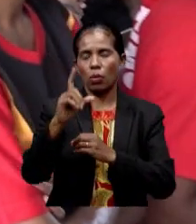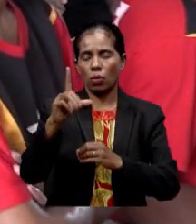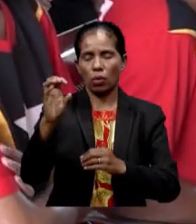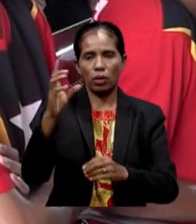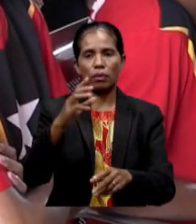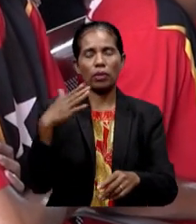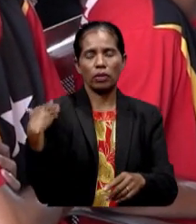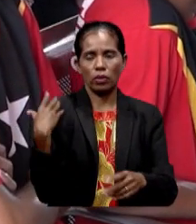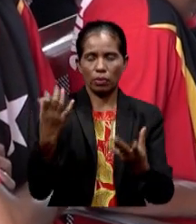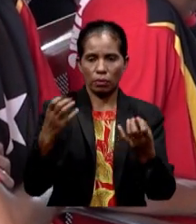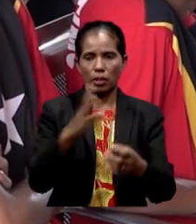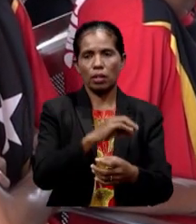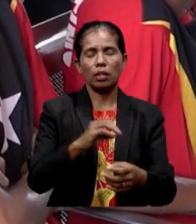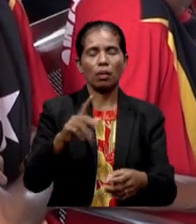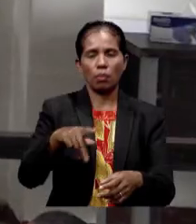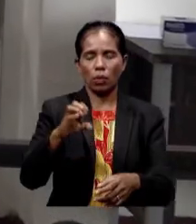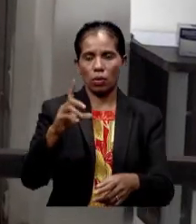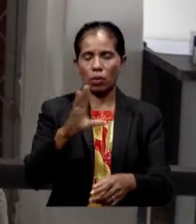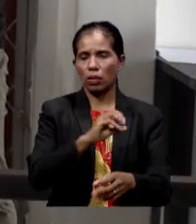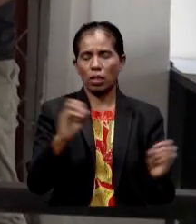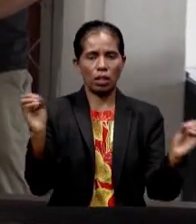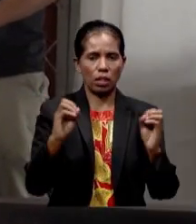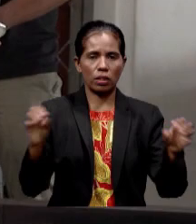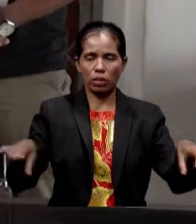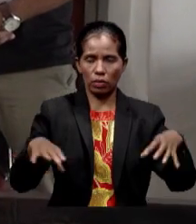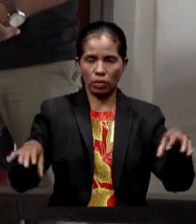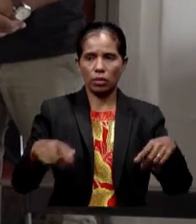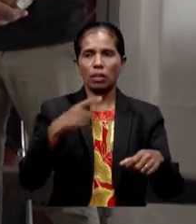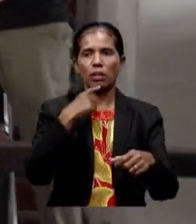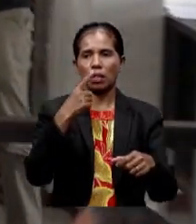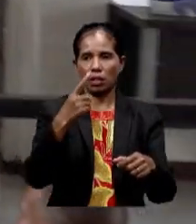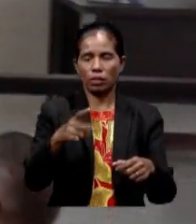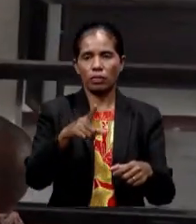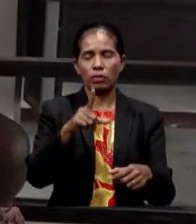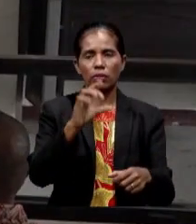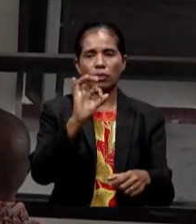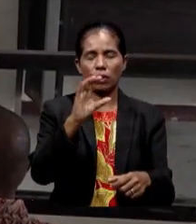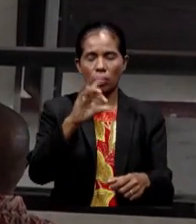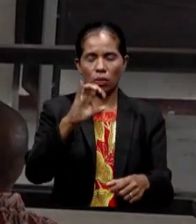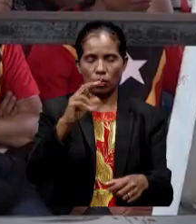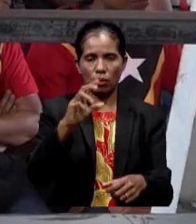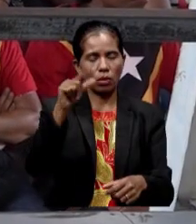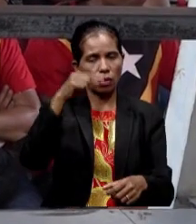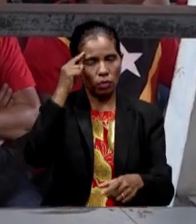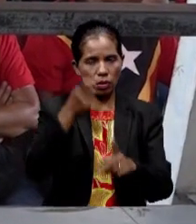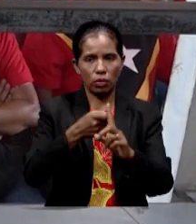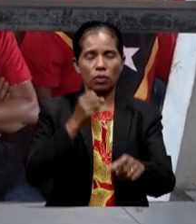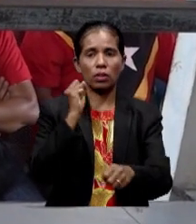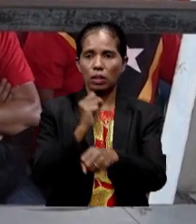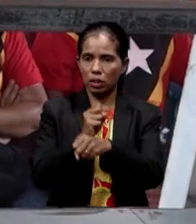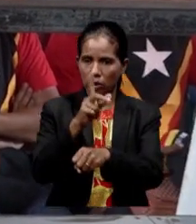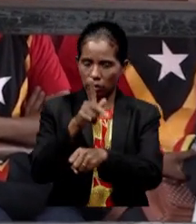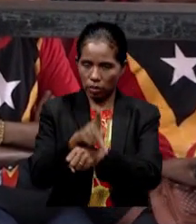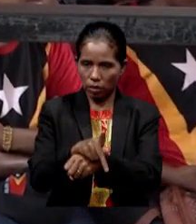desconfia zoben bara que a Polônia mos desemprego Filomeno Soares ateten taudão ne governo li husi secretário estado